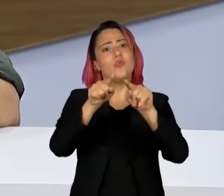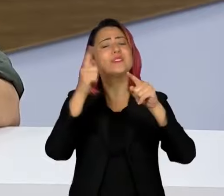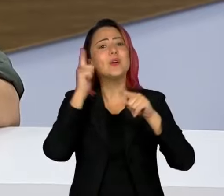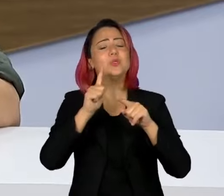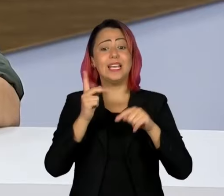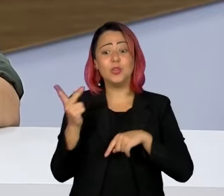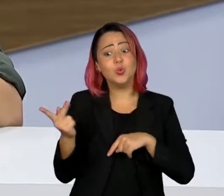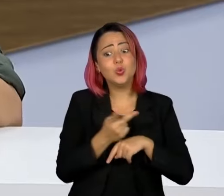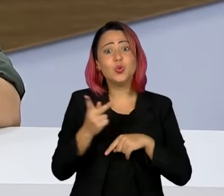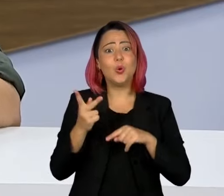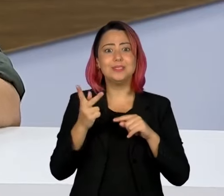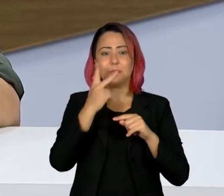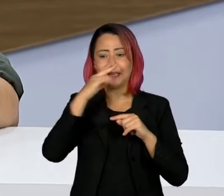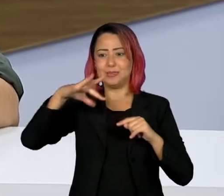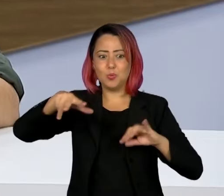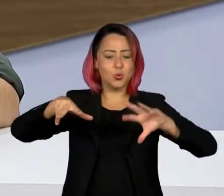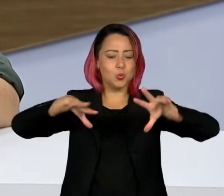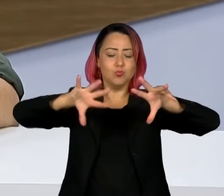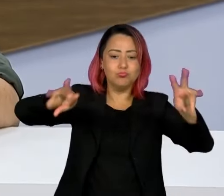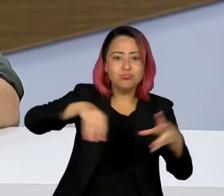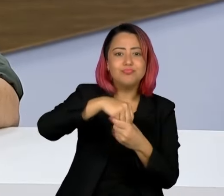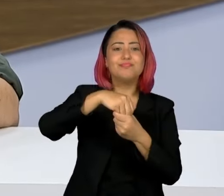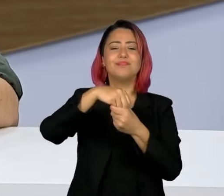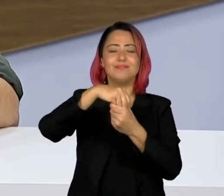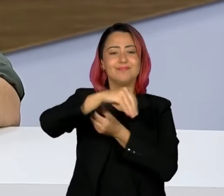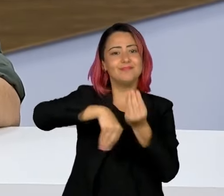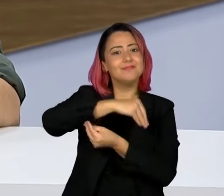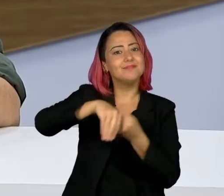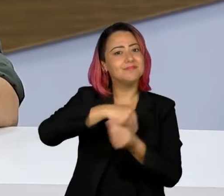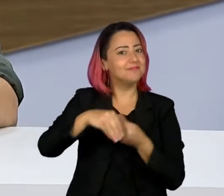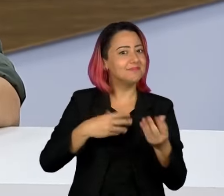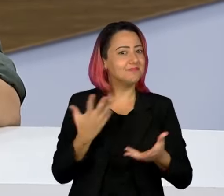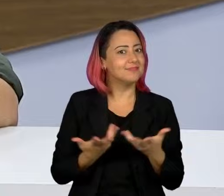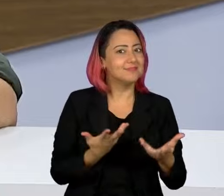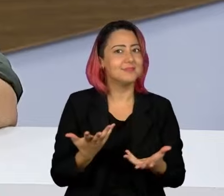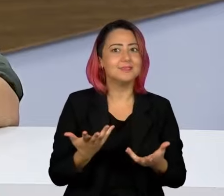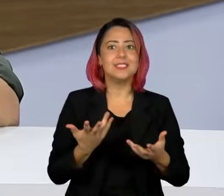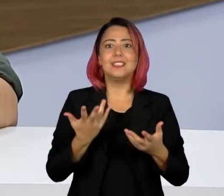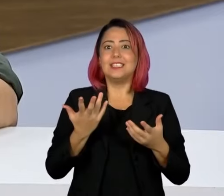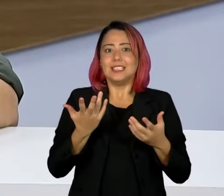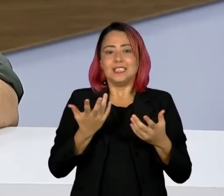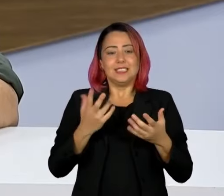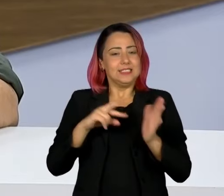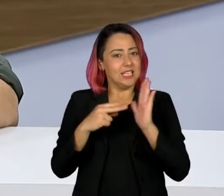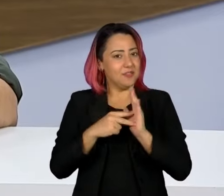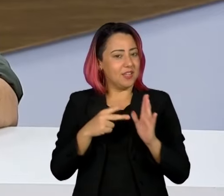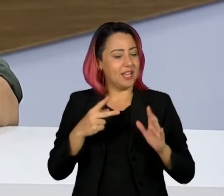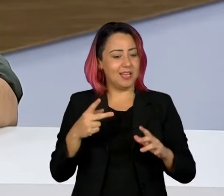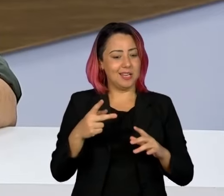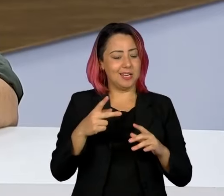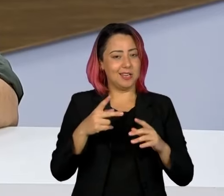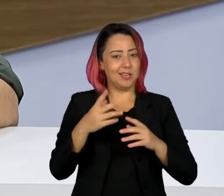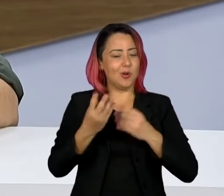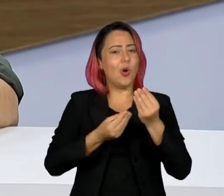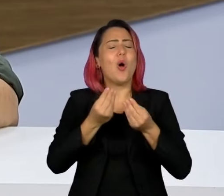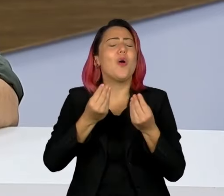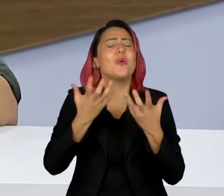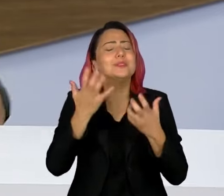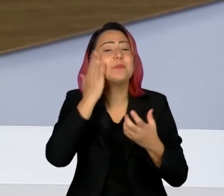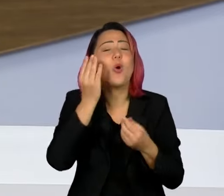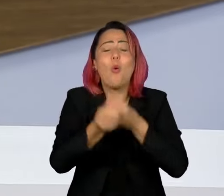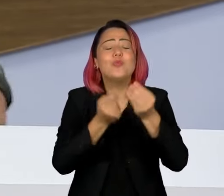você conseguiu resolver essa coisa de não precisa parecer de fora para ser latino. Como que você conseguiu